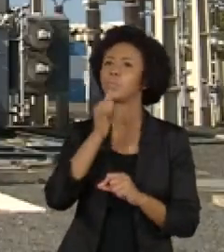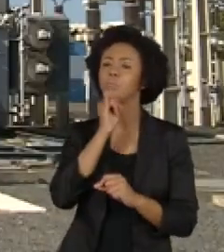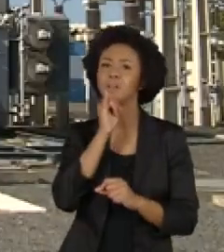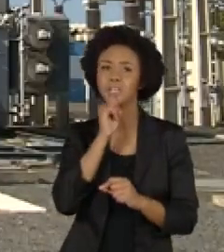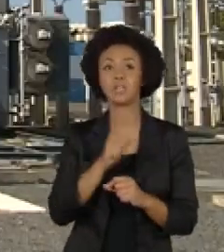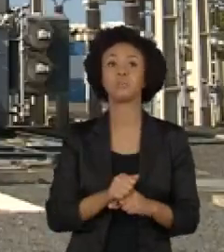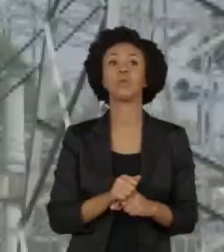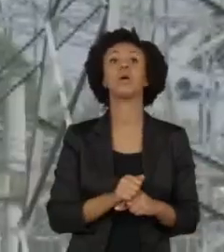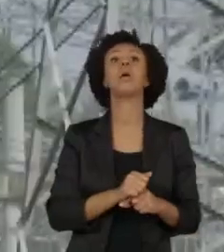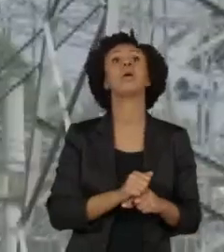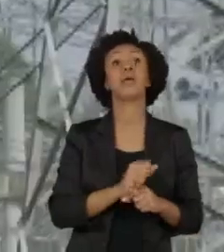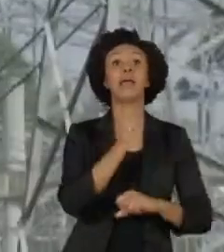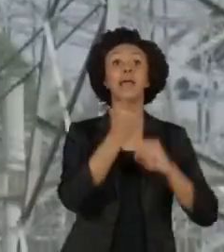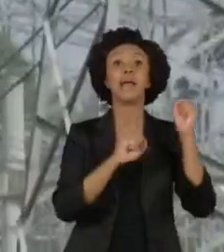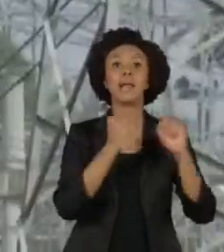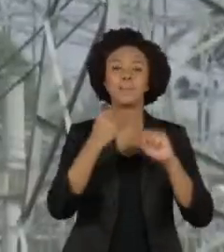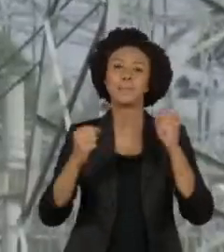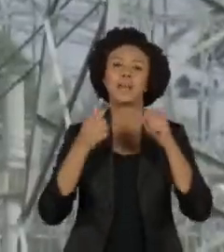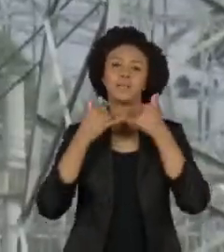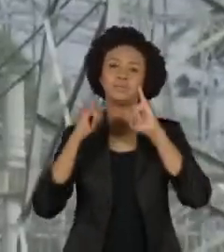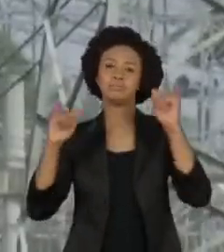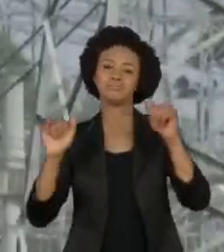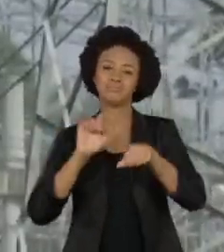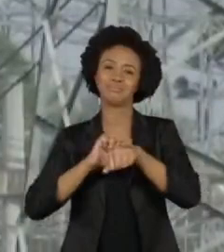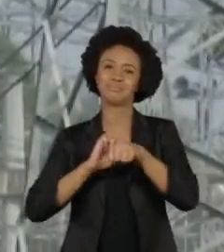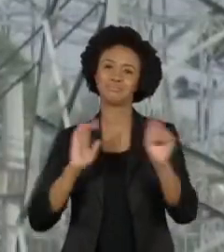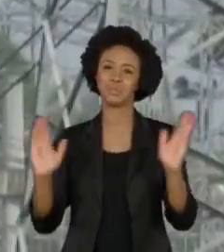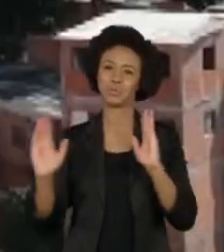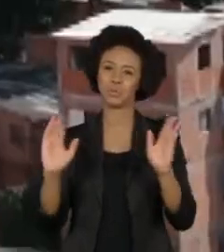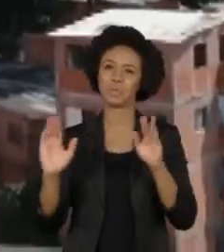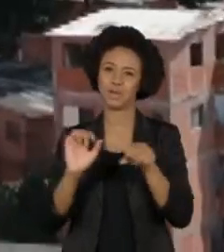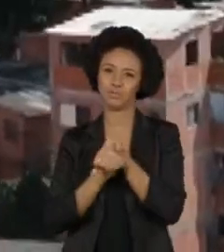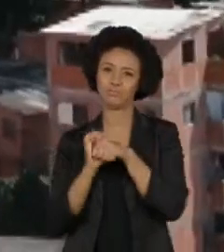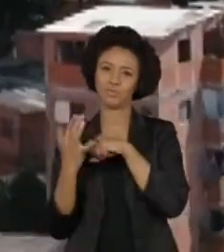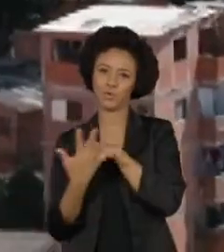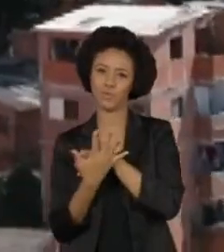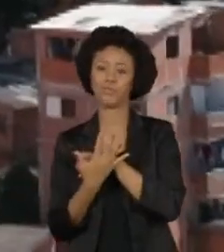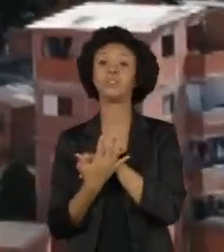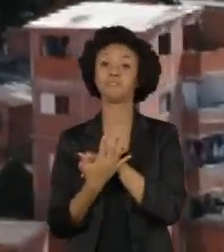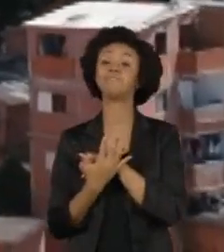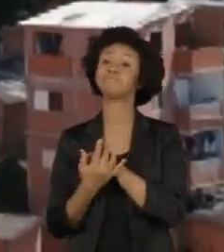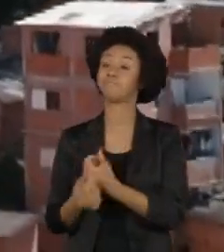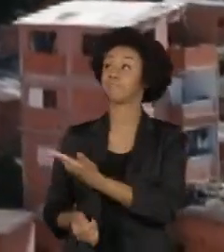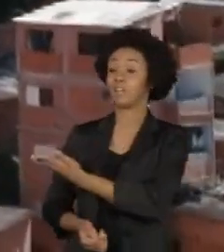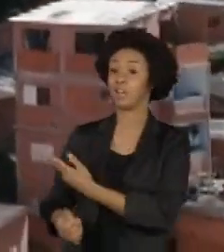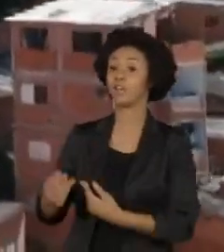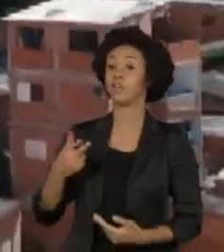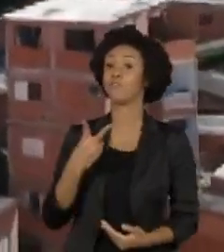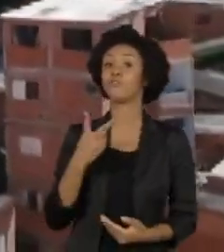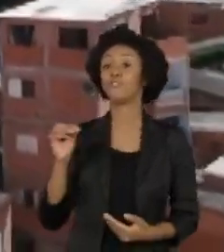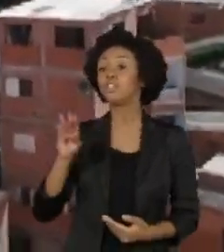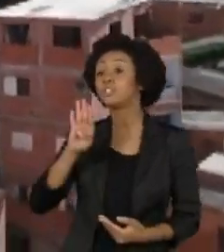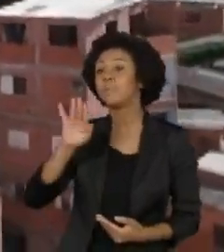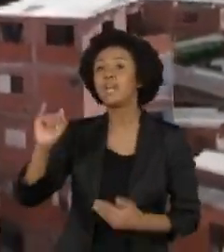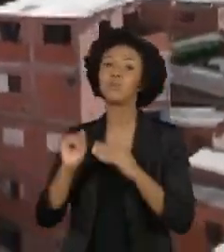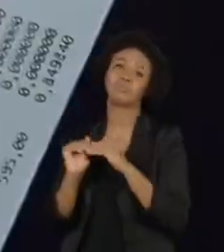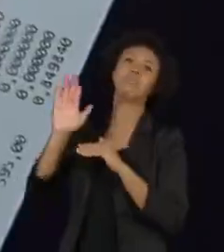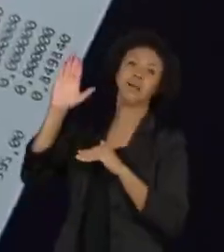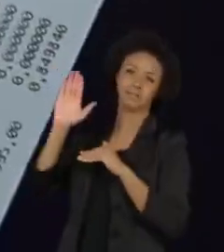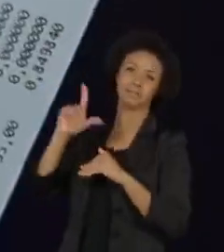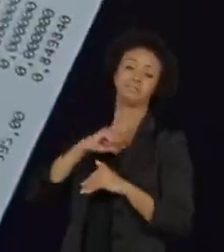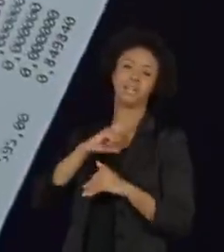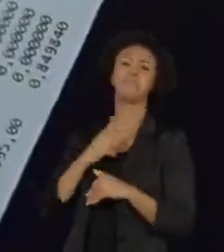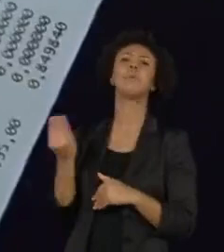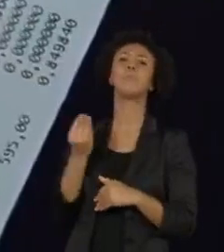pelas distribuidoras durante a pandemia, a chamada conta Covid, de mais de 20 bilhões de reais. O dinheiro foi usado